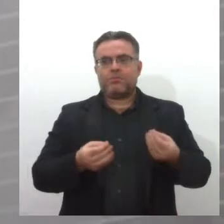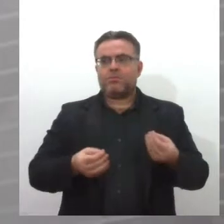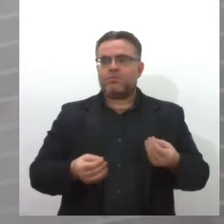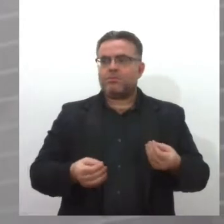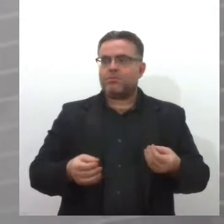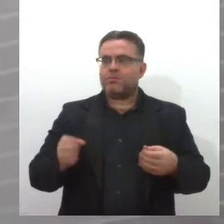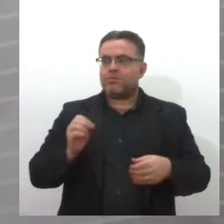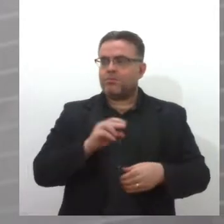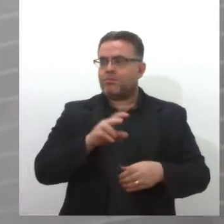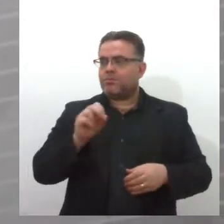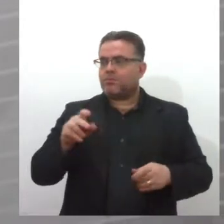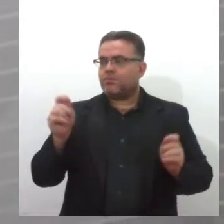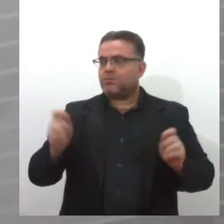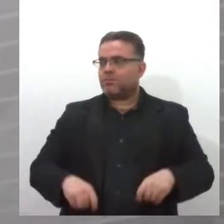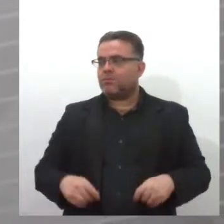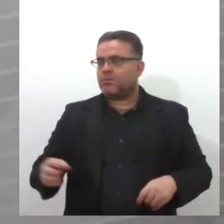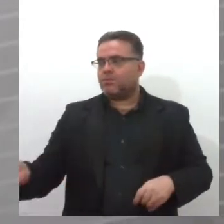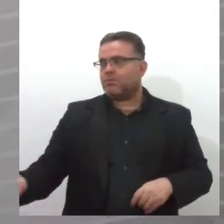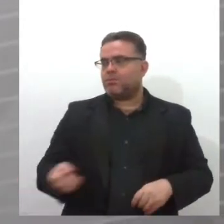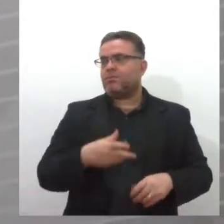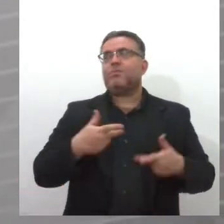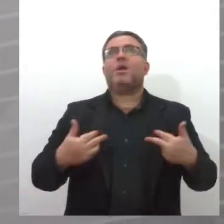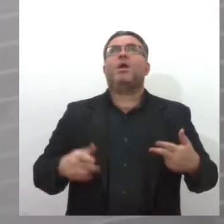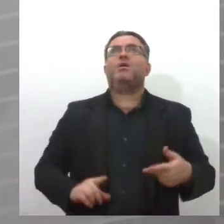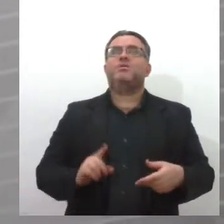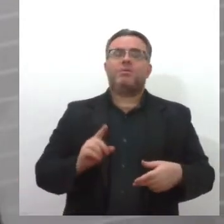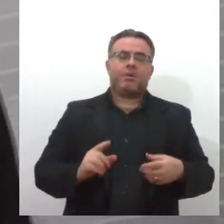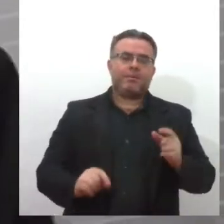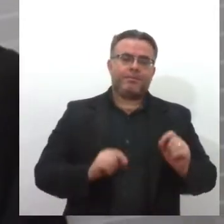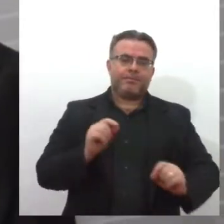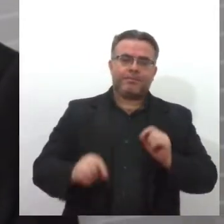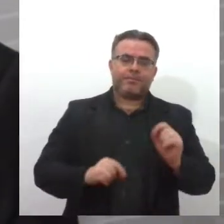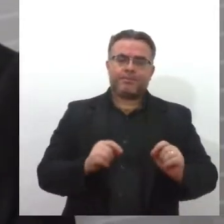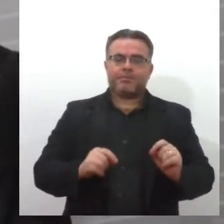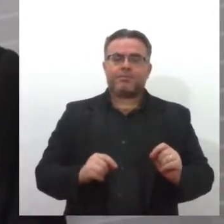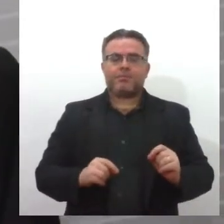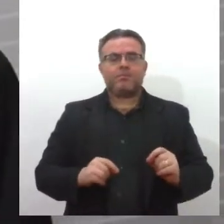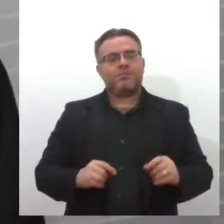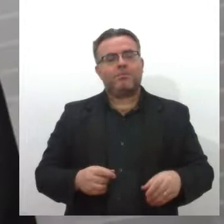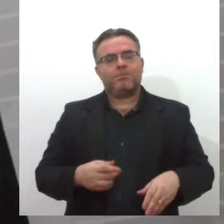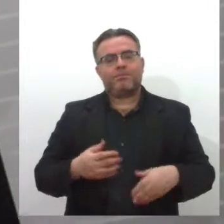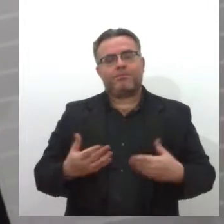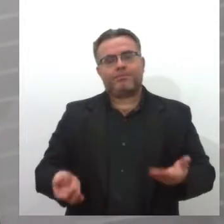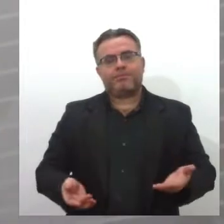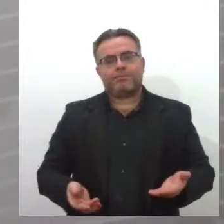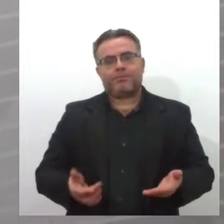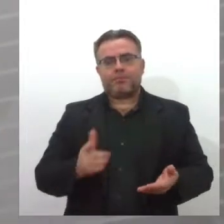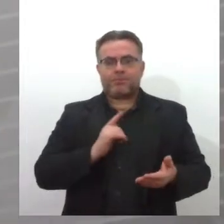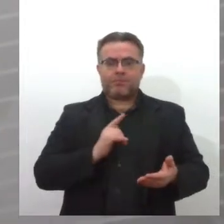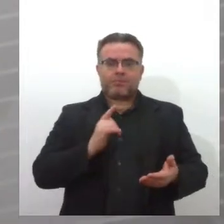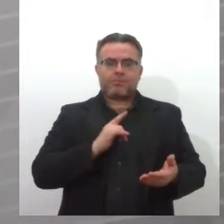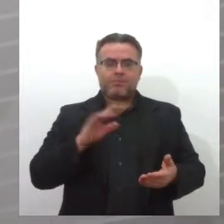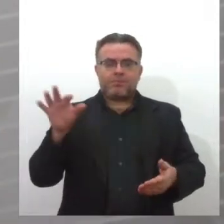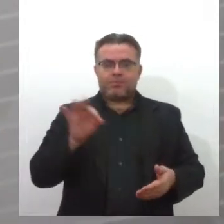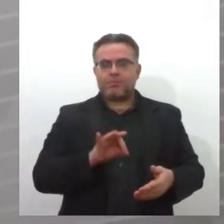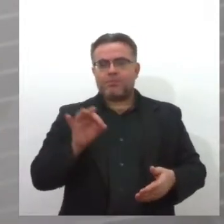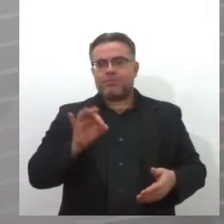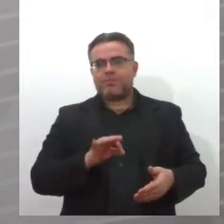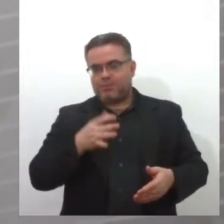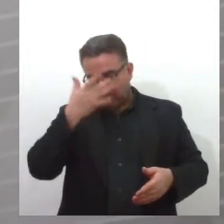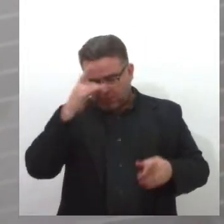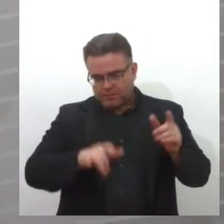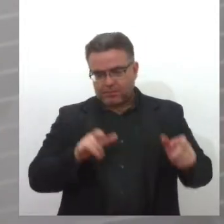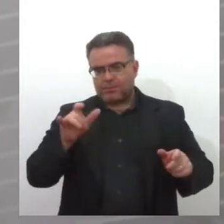agora com a nova cepa, o Ômicron, e que tem ainda um percentual de pessoas muito grande